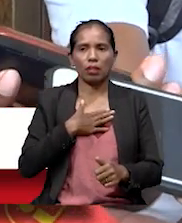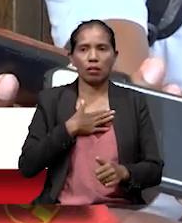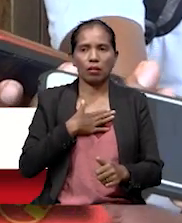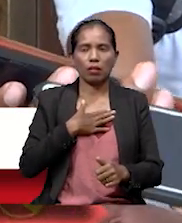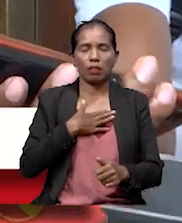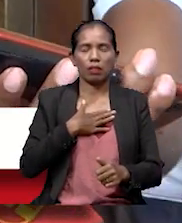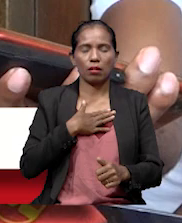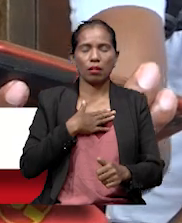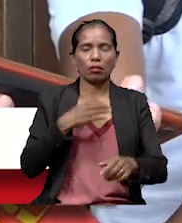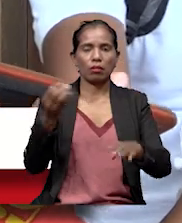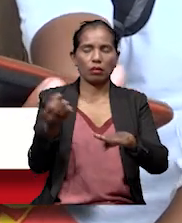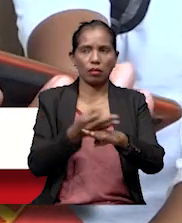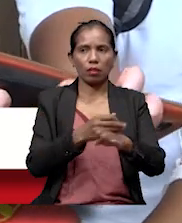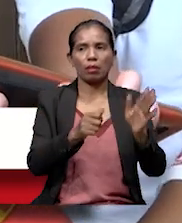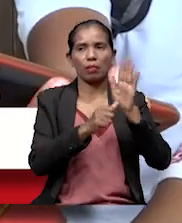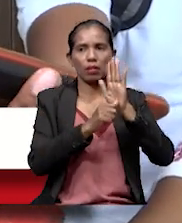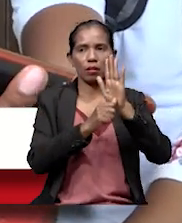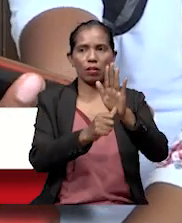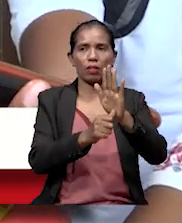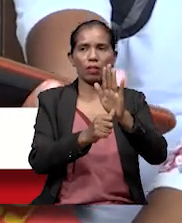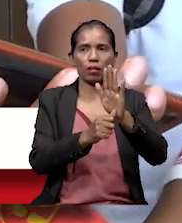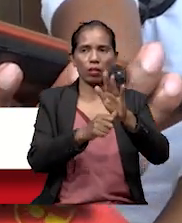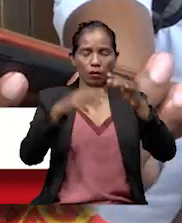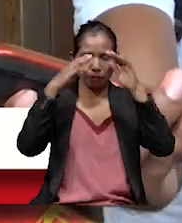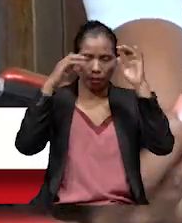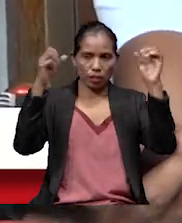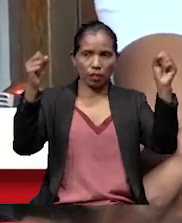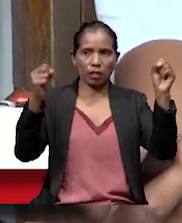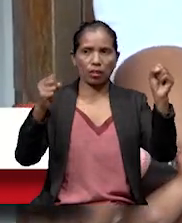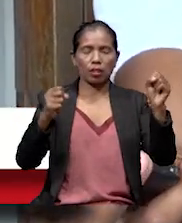documentos, a tu, ele apresenta candidatura para Presidente da República